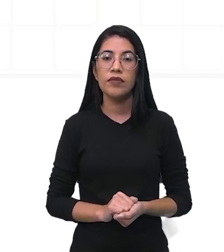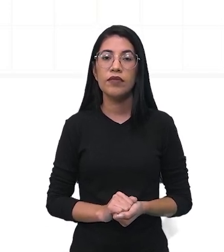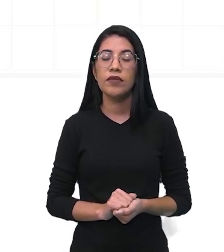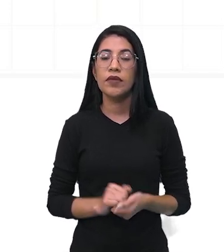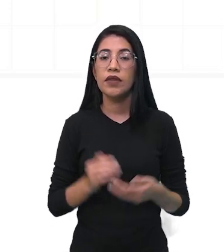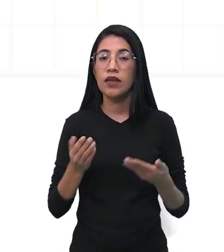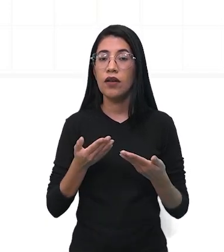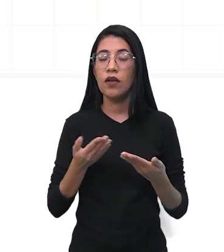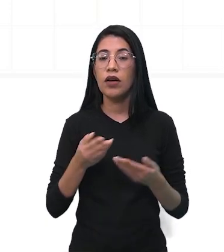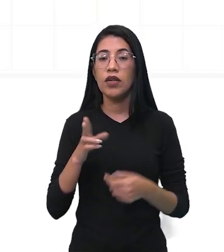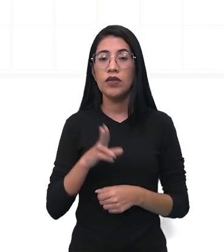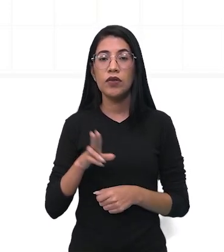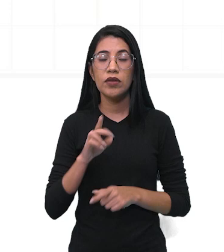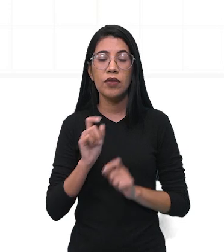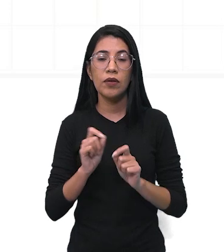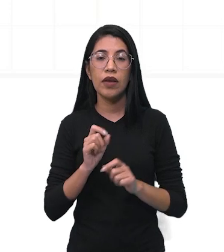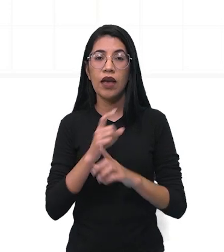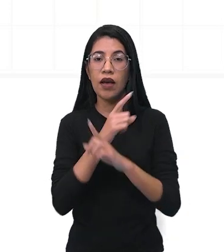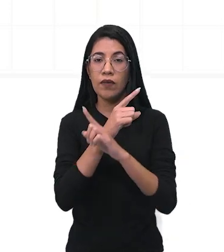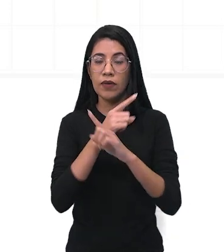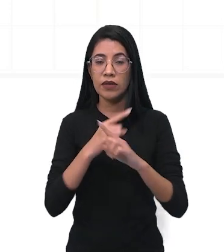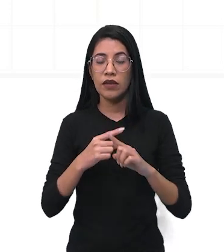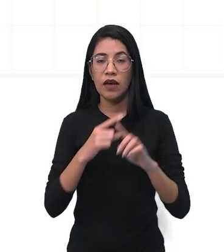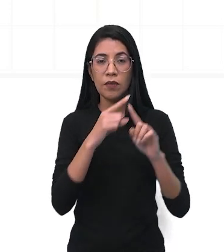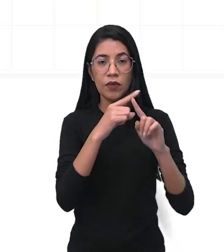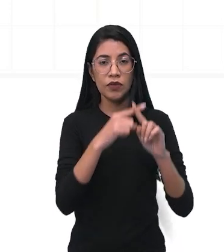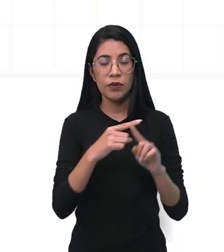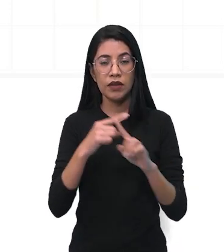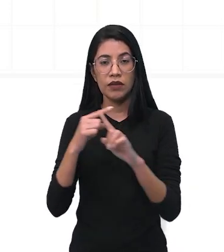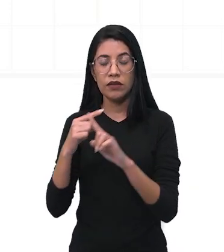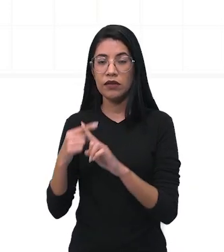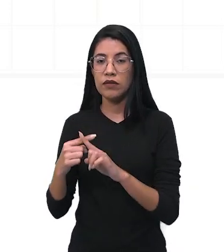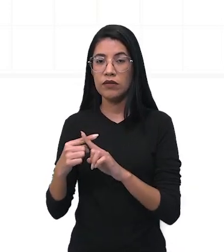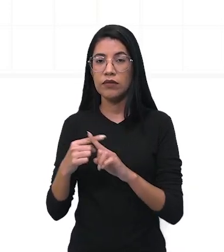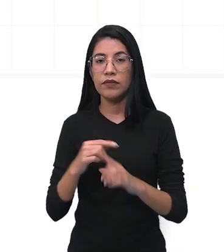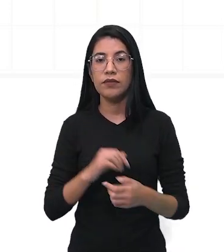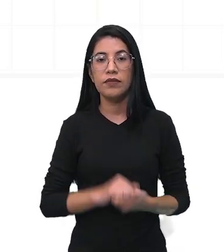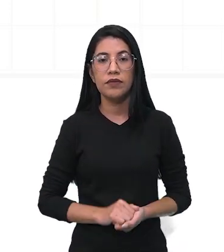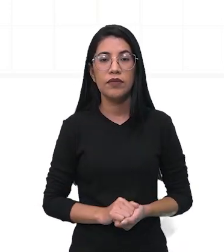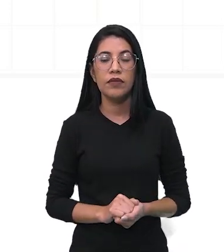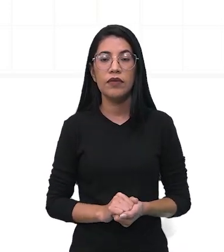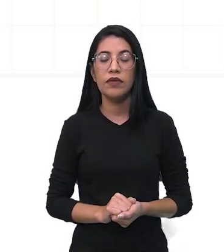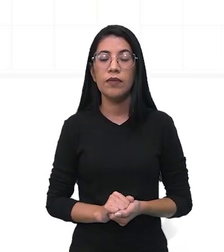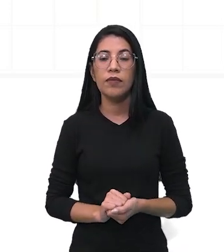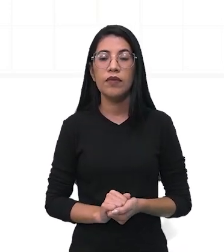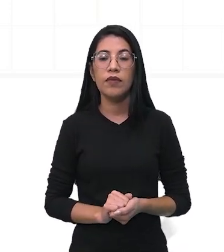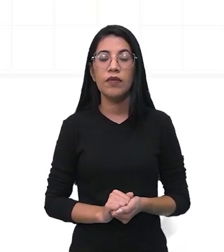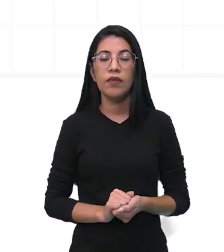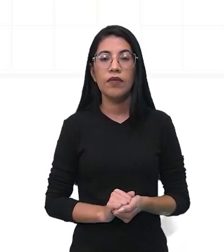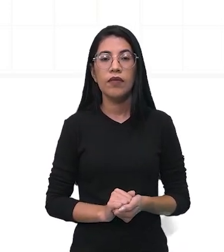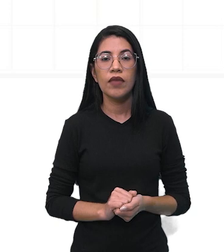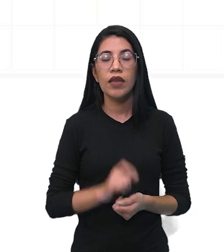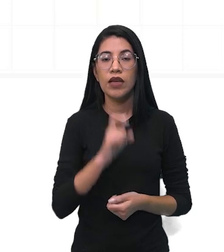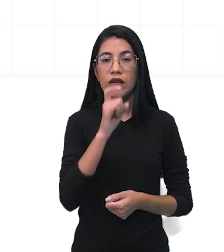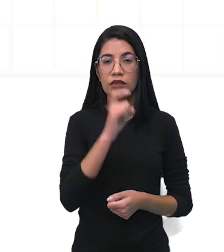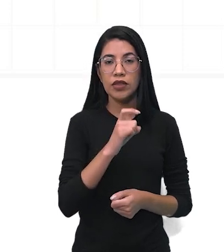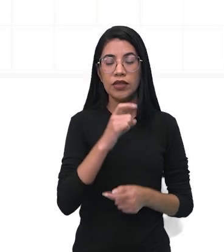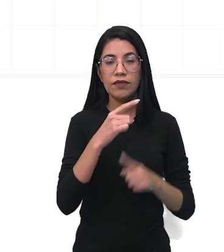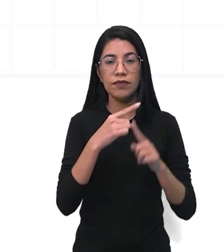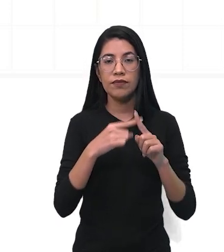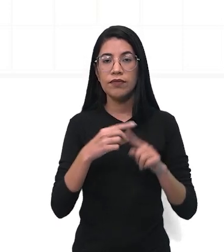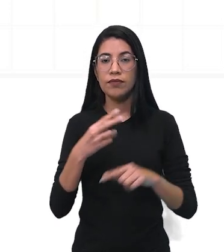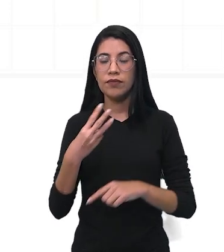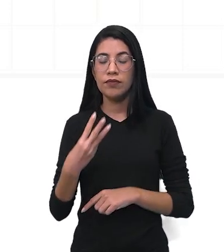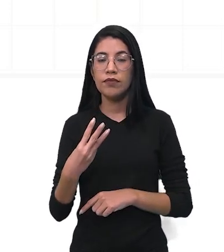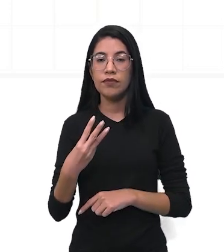aplicar o produto dos meios pelos extremos, ou seja, eu vou multiplicar x vezes 3